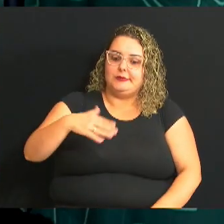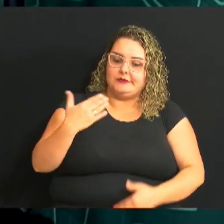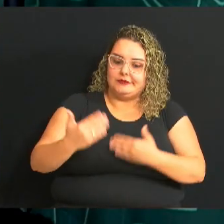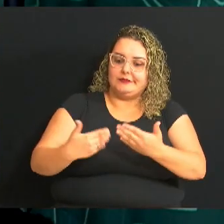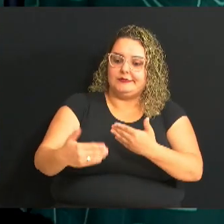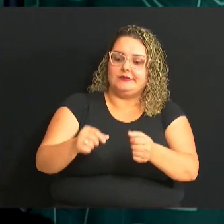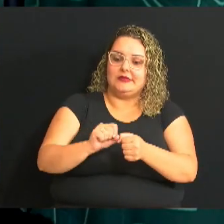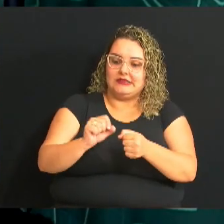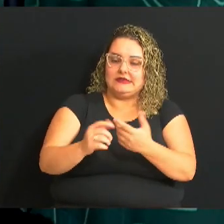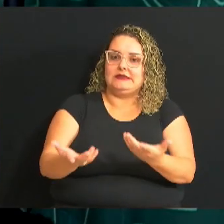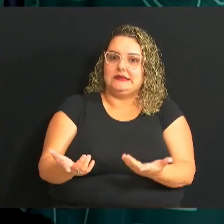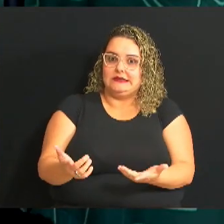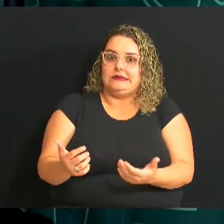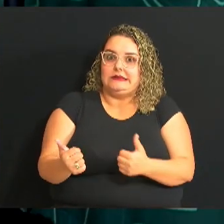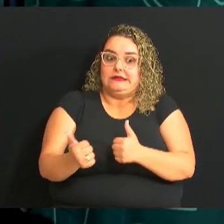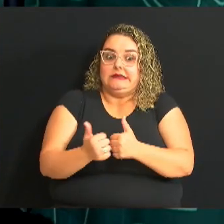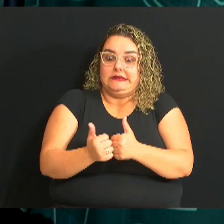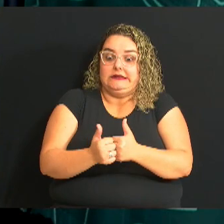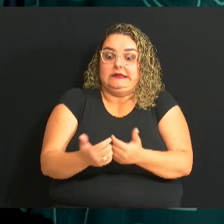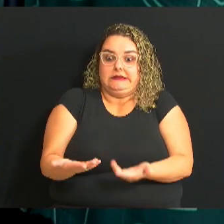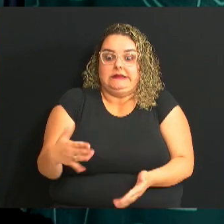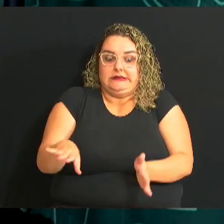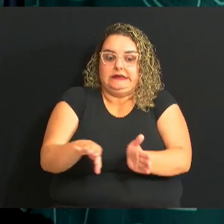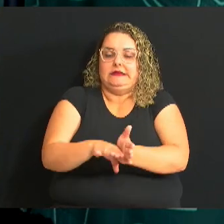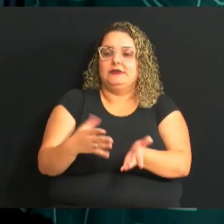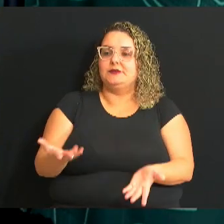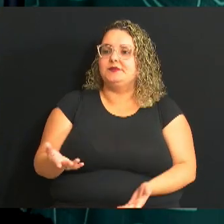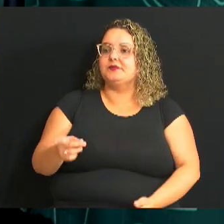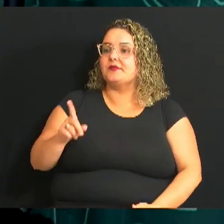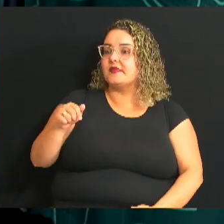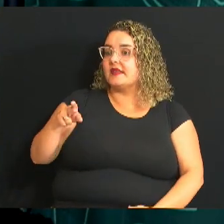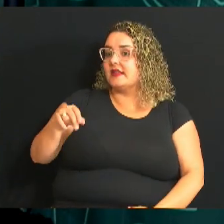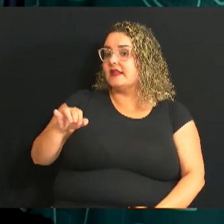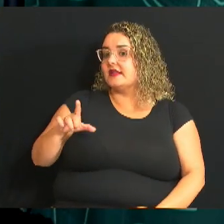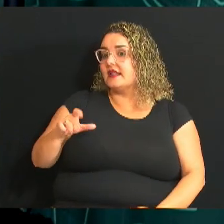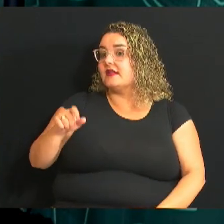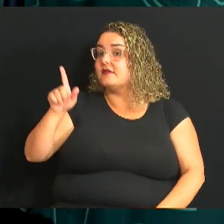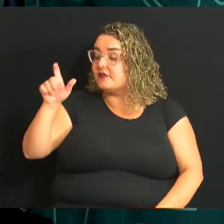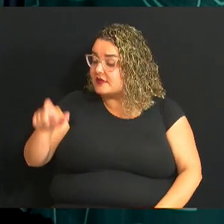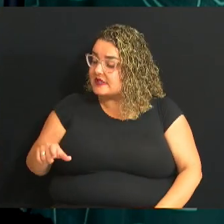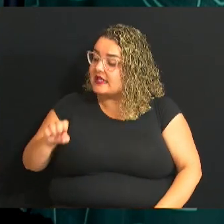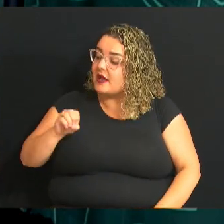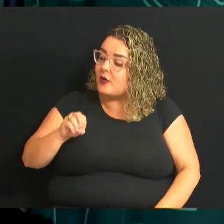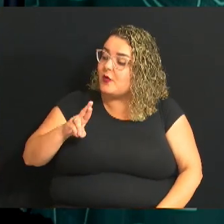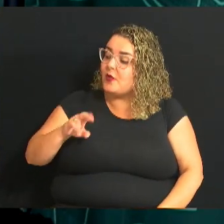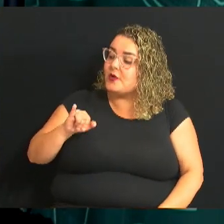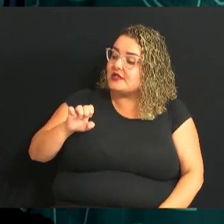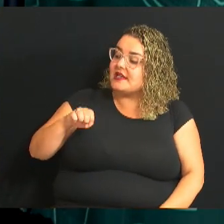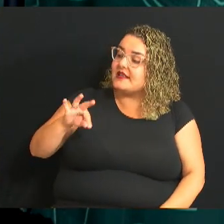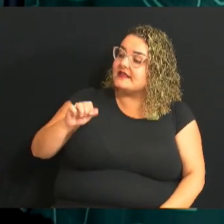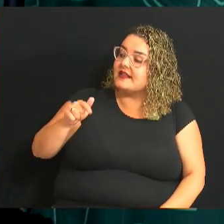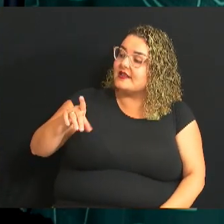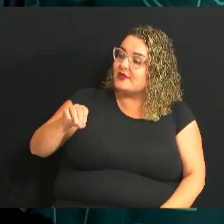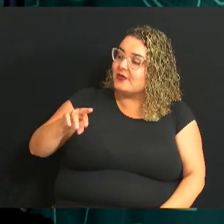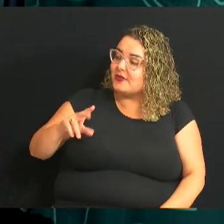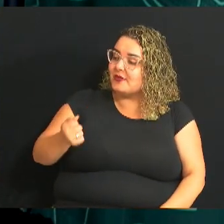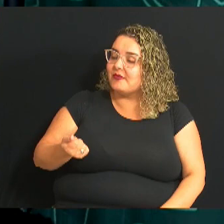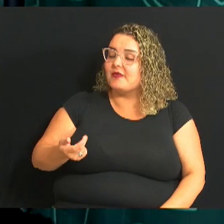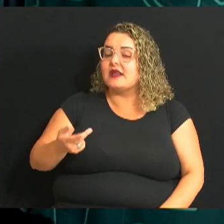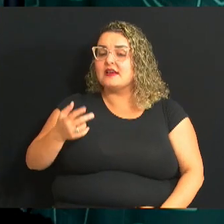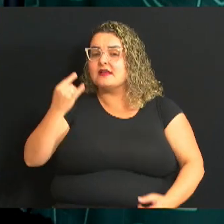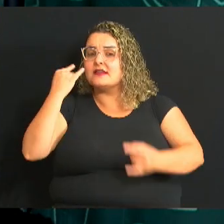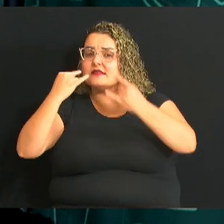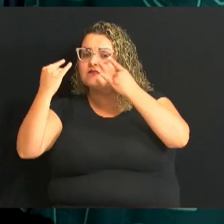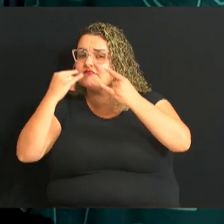essa ideia, não é? Do projeto, você que é orientadora, conta para o pessoal que está em casa, certamente muito interessado